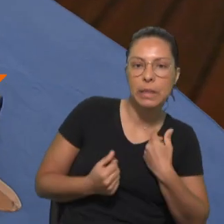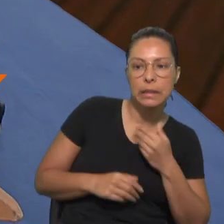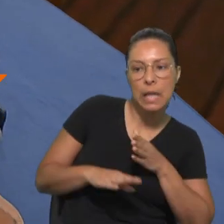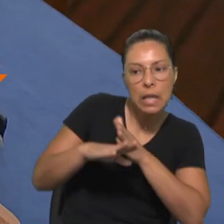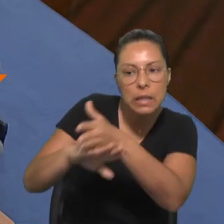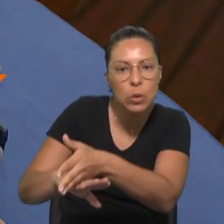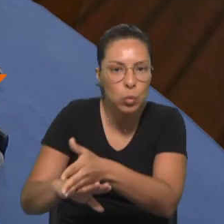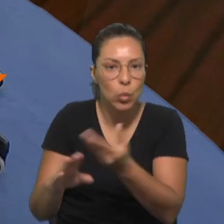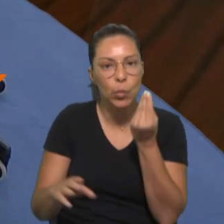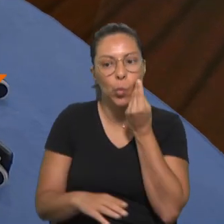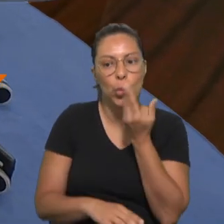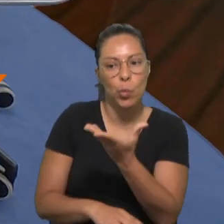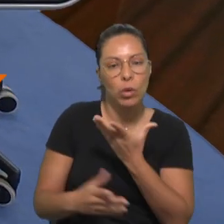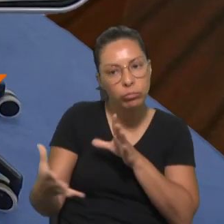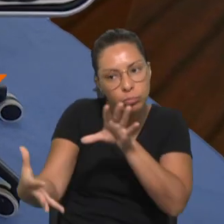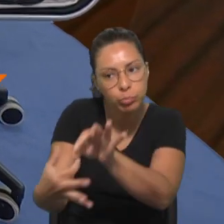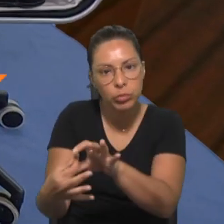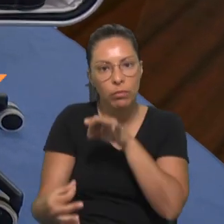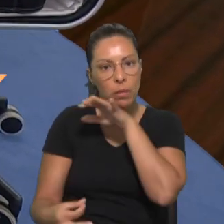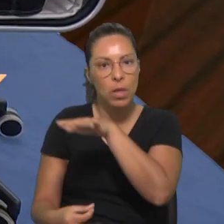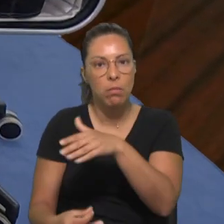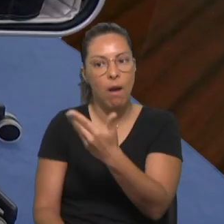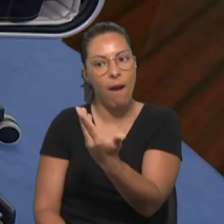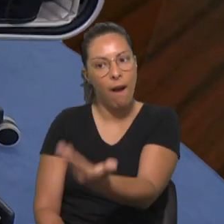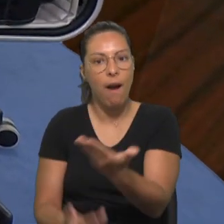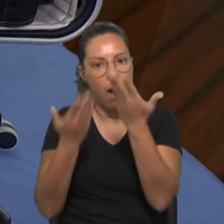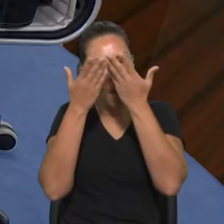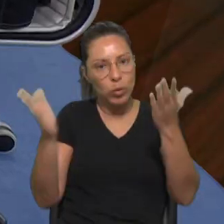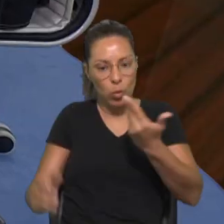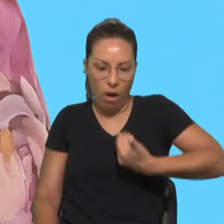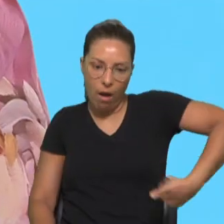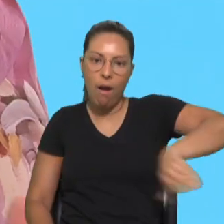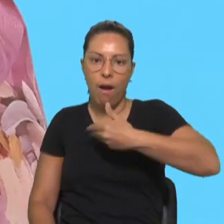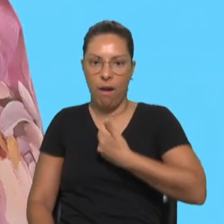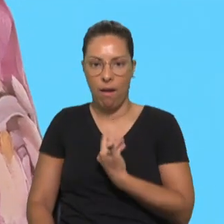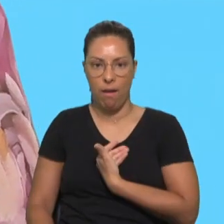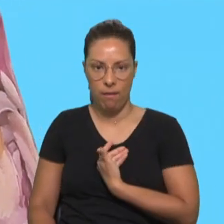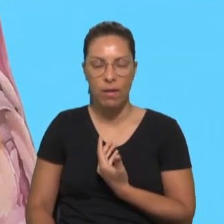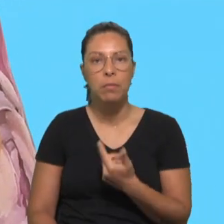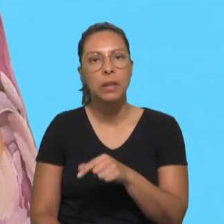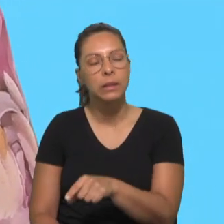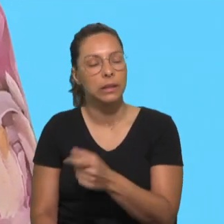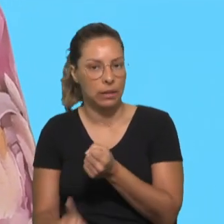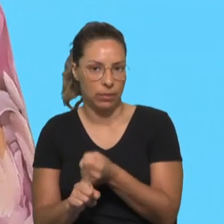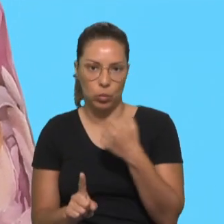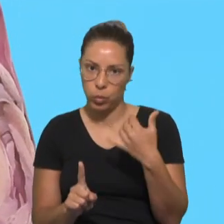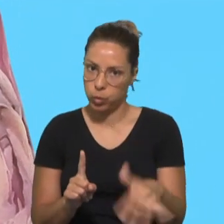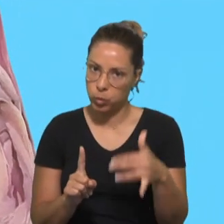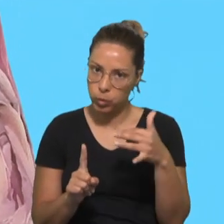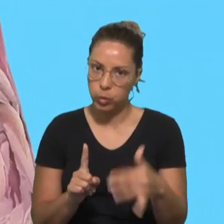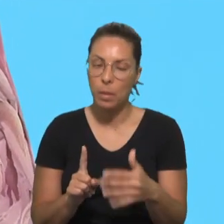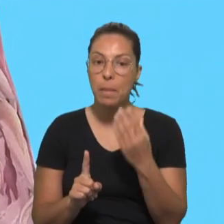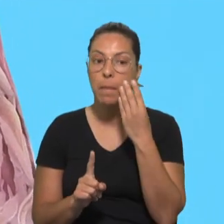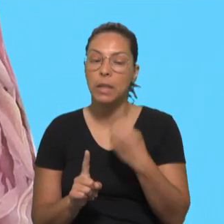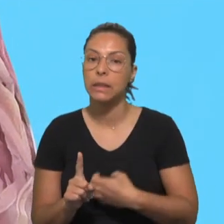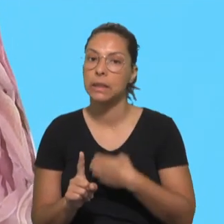famílias e que elas percebam que há um espaço aberto para todas também. E esse é assim um dos grandes desafios e que nos parece, de